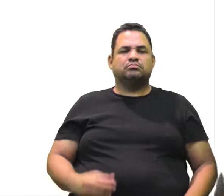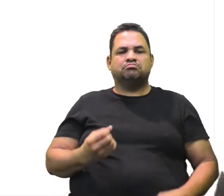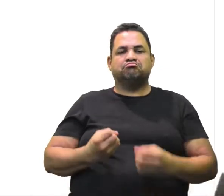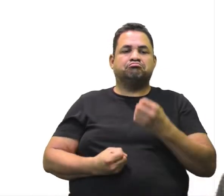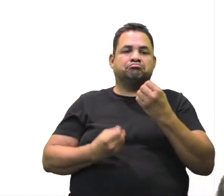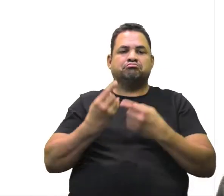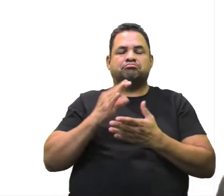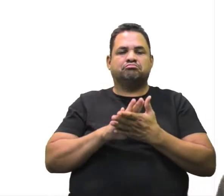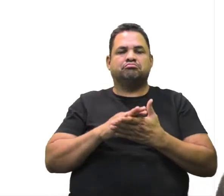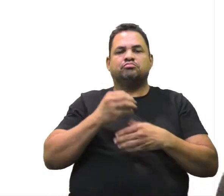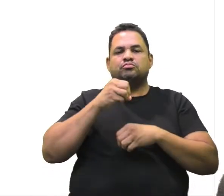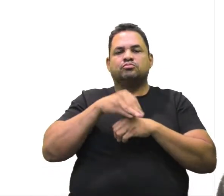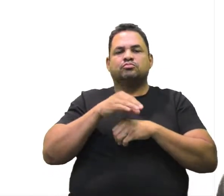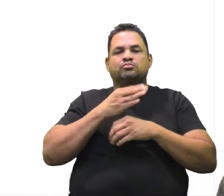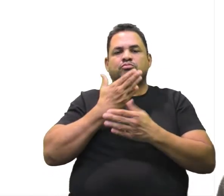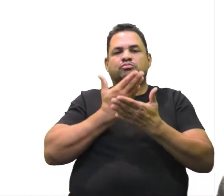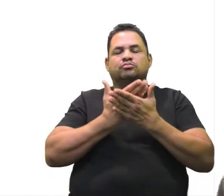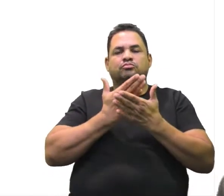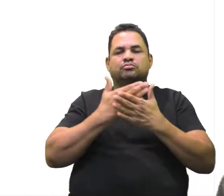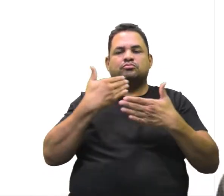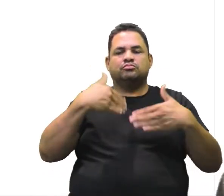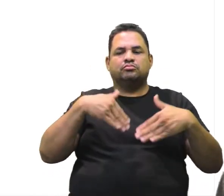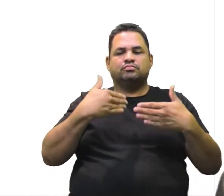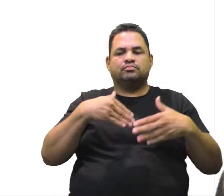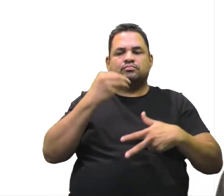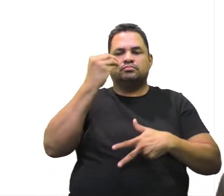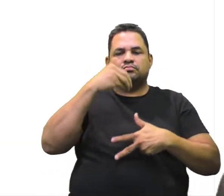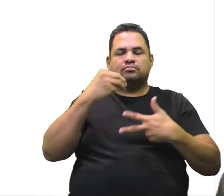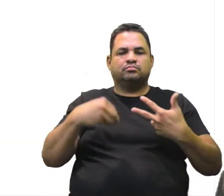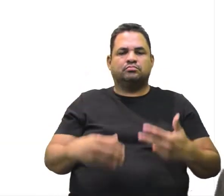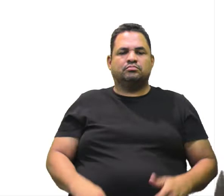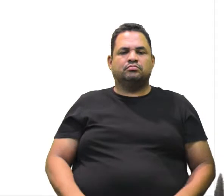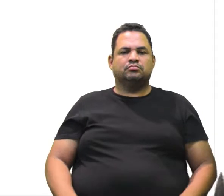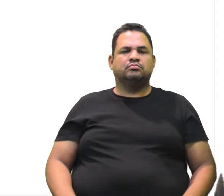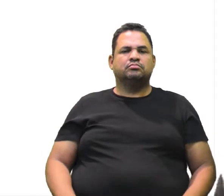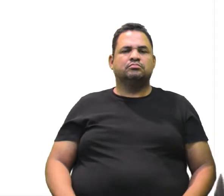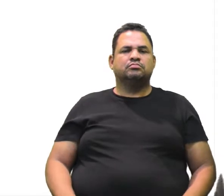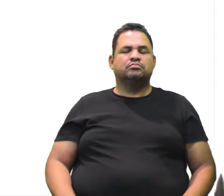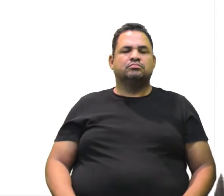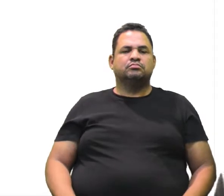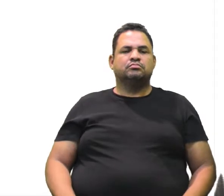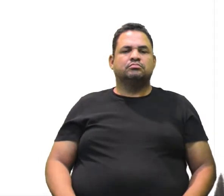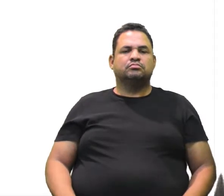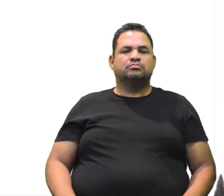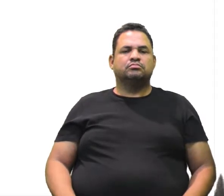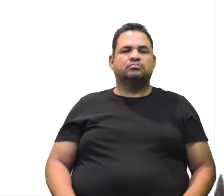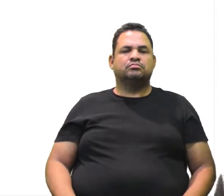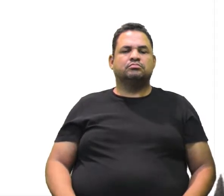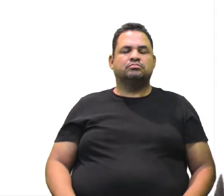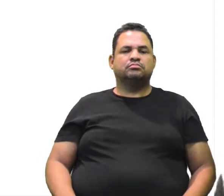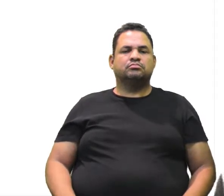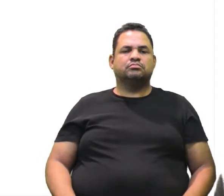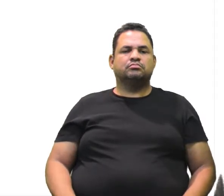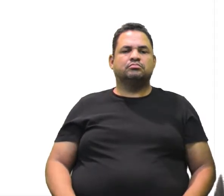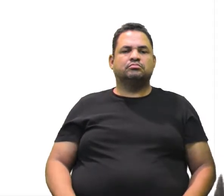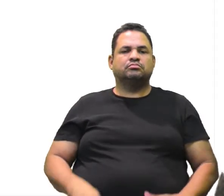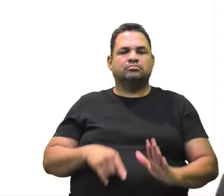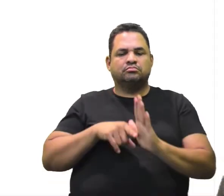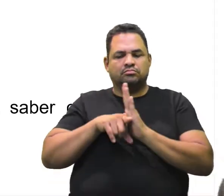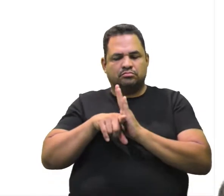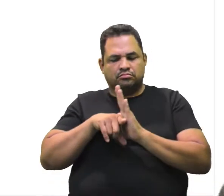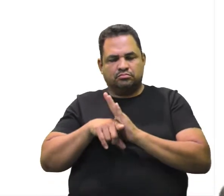Algumas dicas de como estudar para a prova do Enem, não é isso? E aí você vai